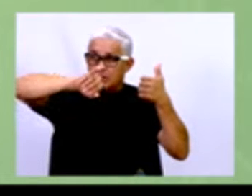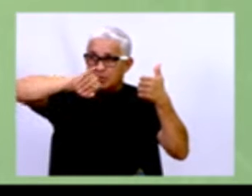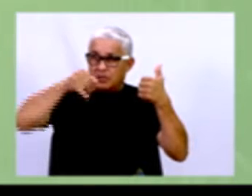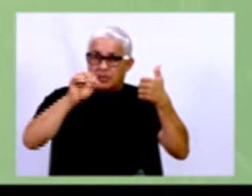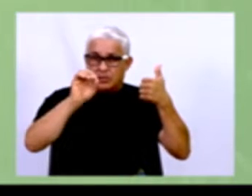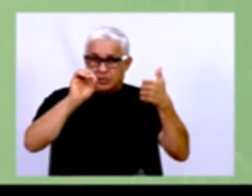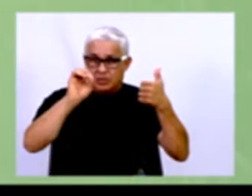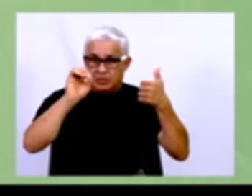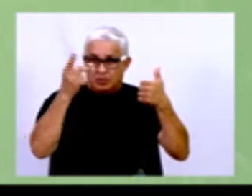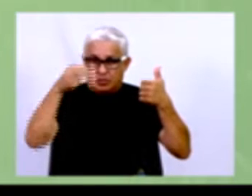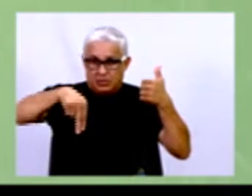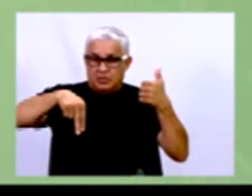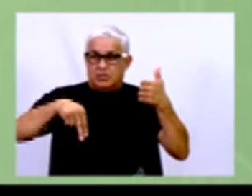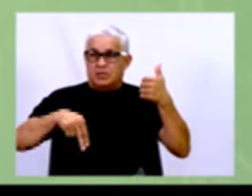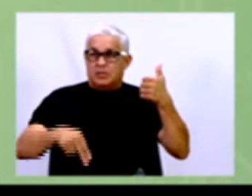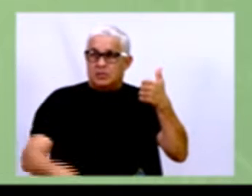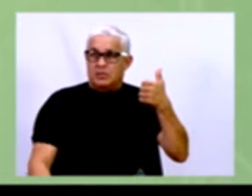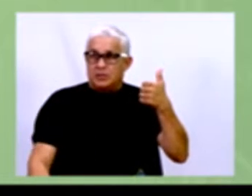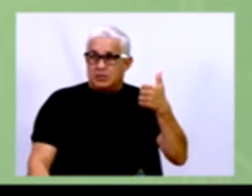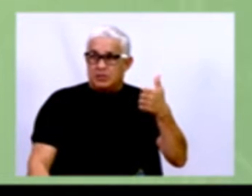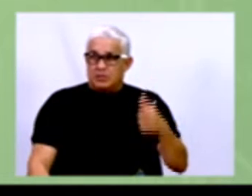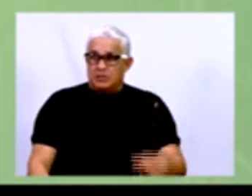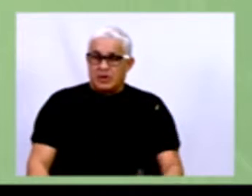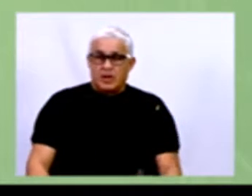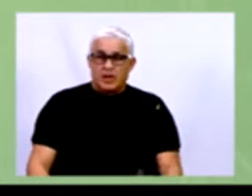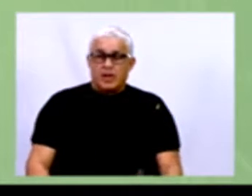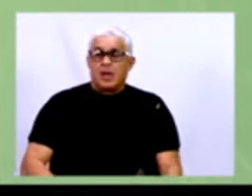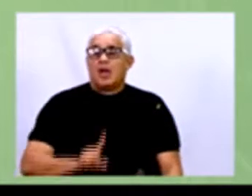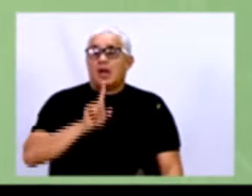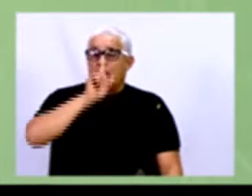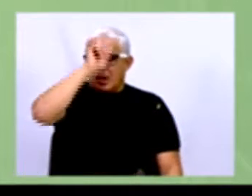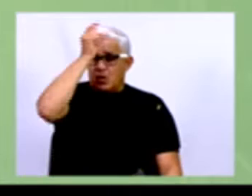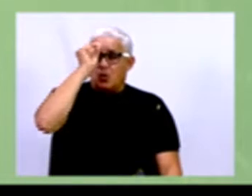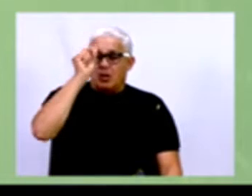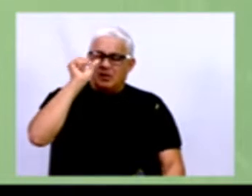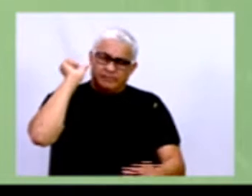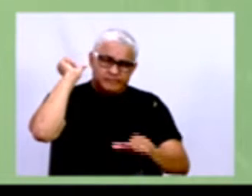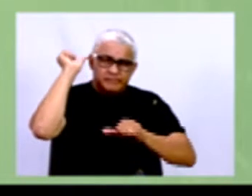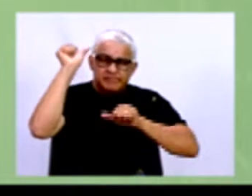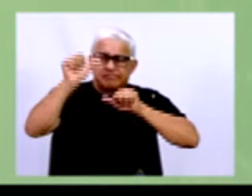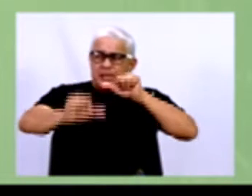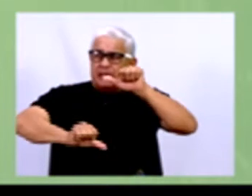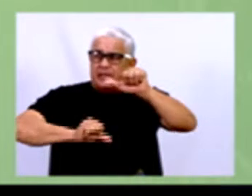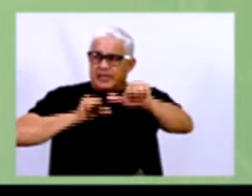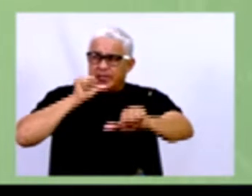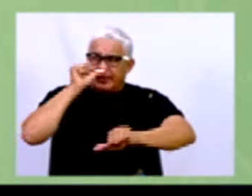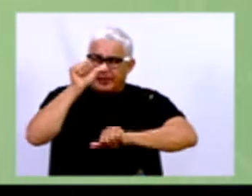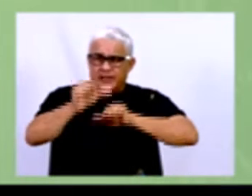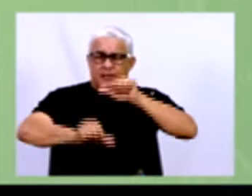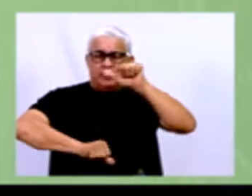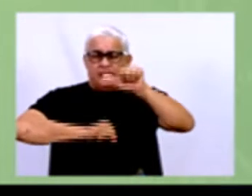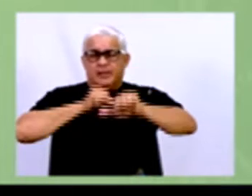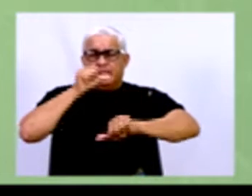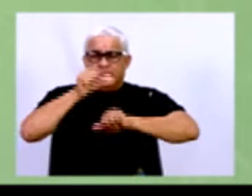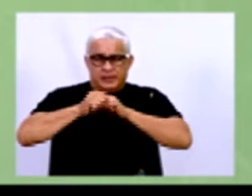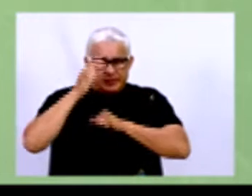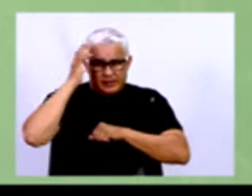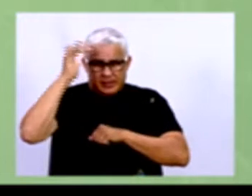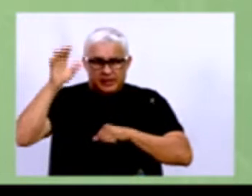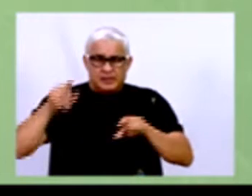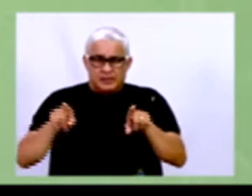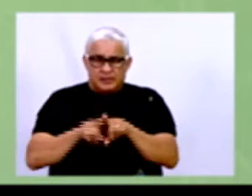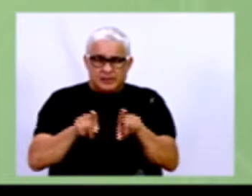cara foi o mentor de uma revolução, tanto teórica quanto